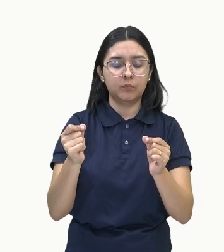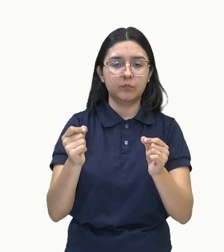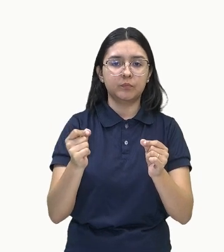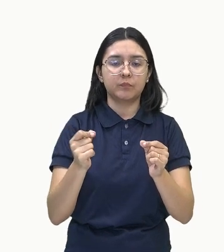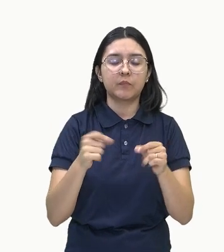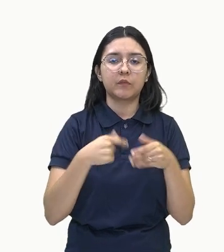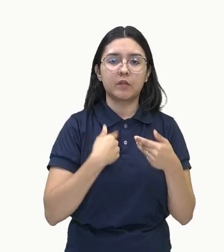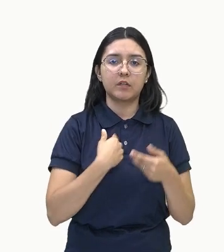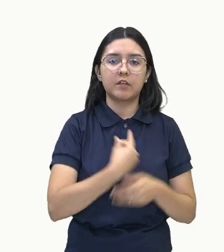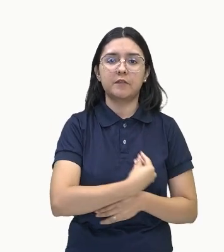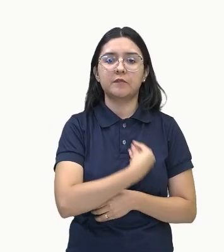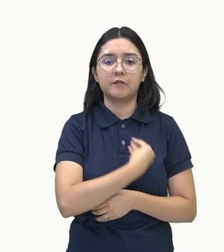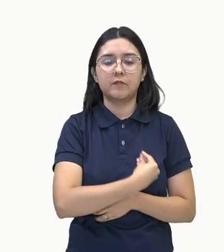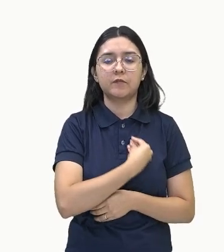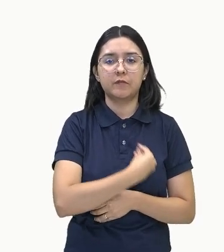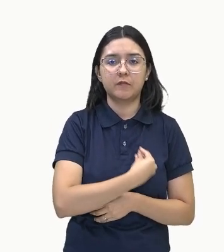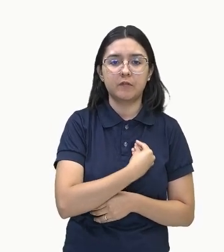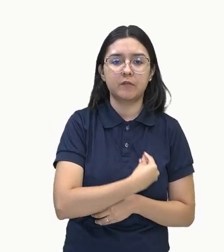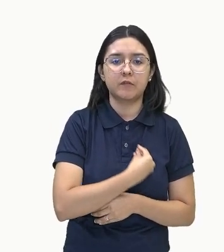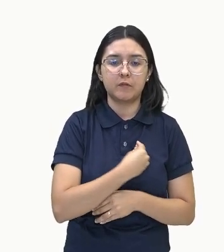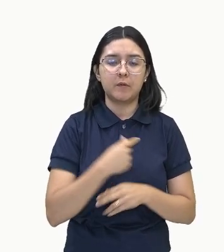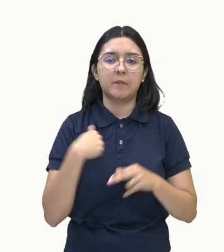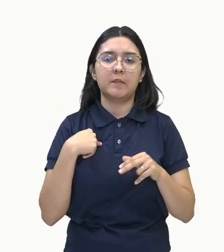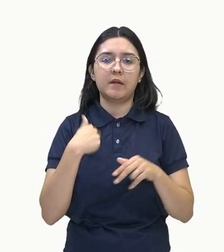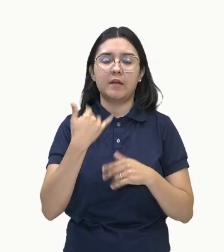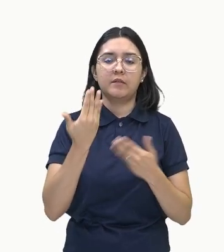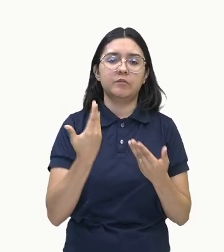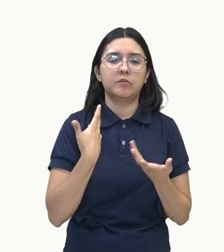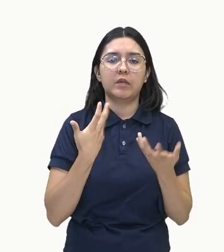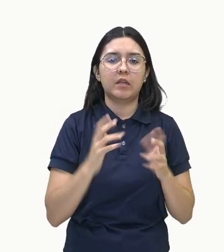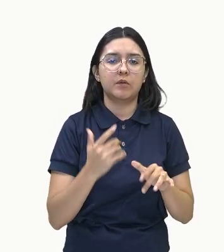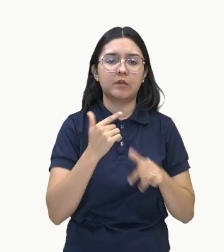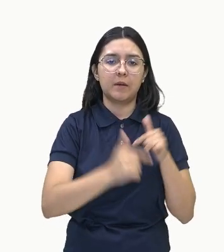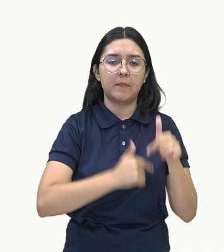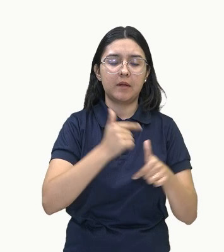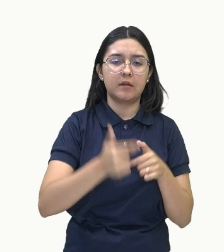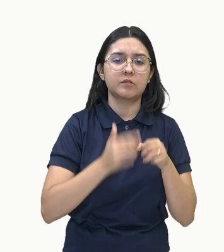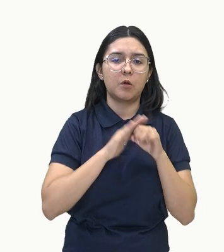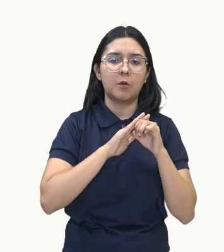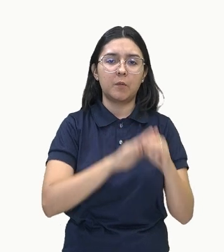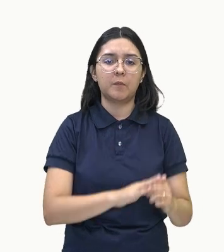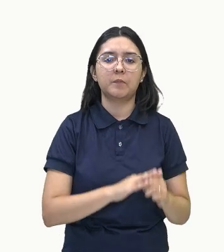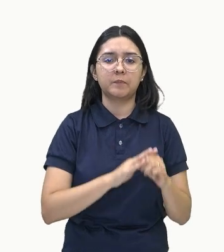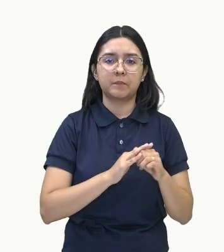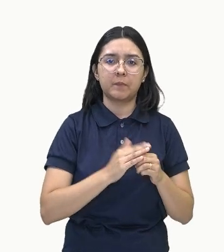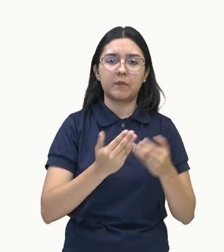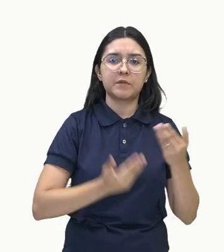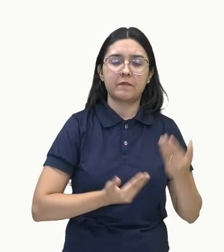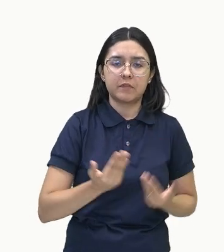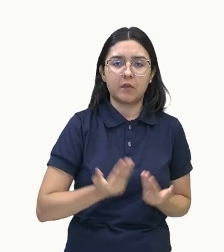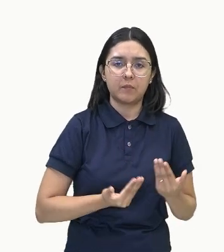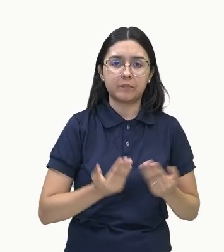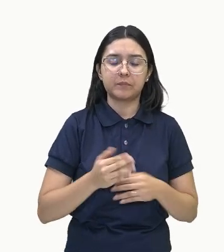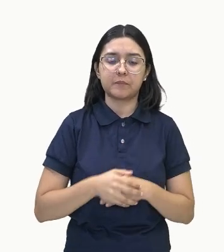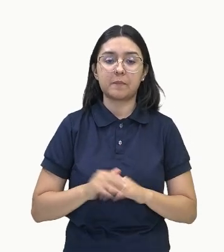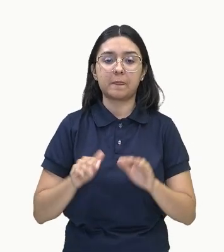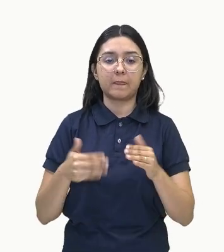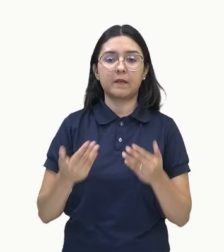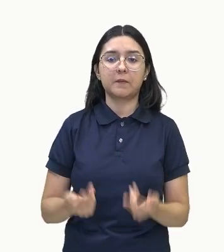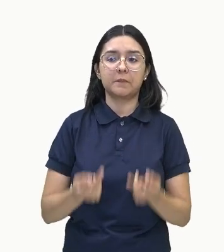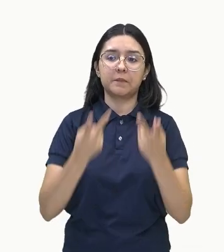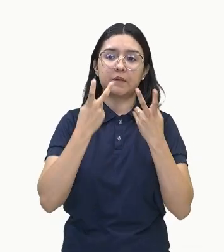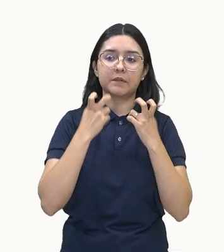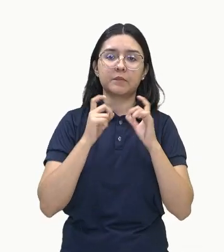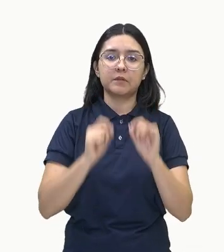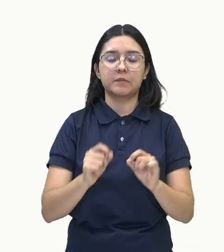que habitavam para escapar das obrigações impostas da chamada servidão. Então a gente está vendo,